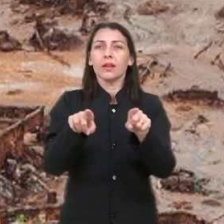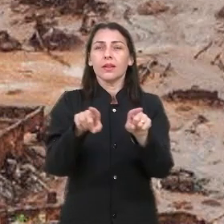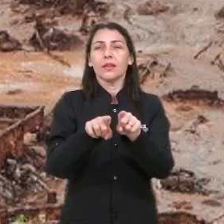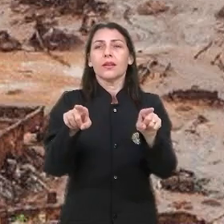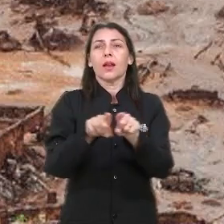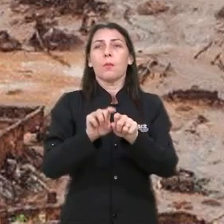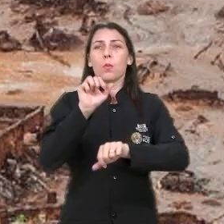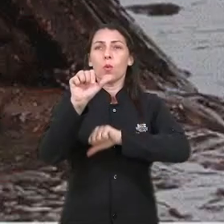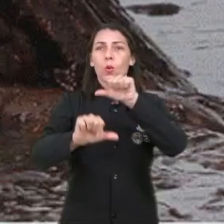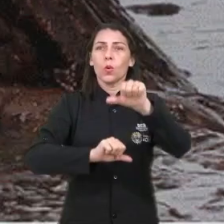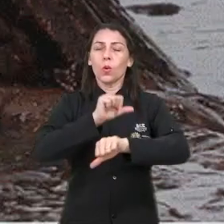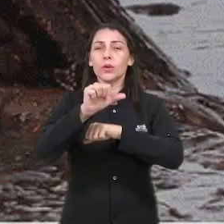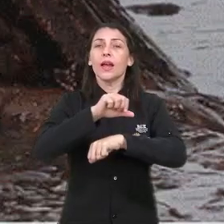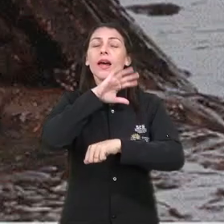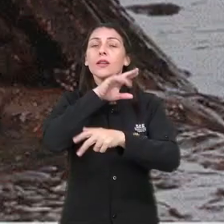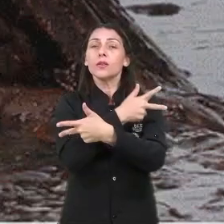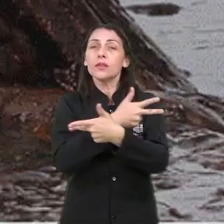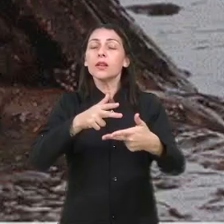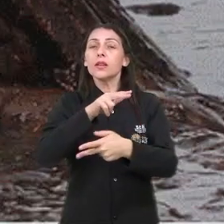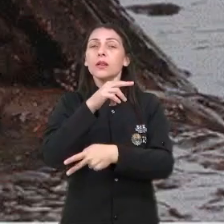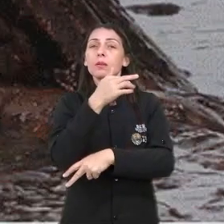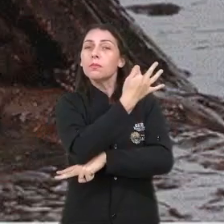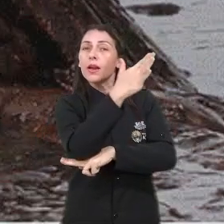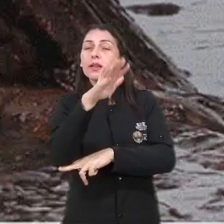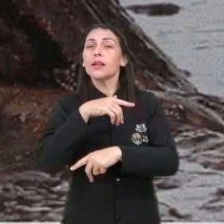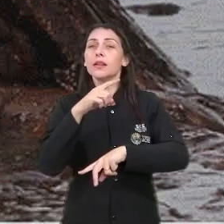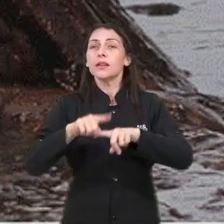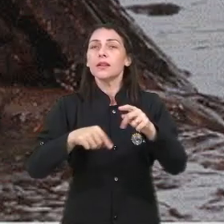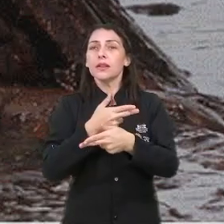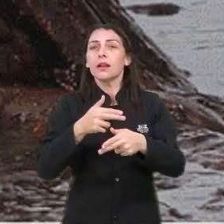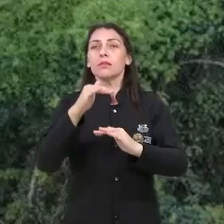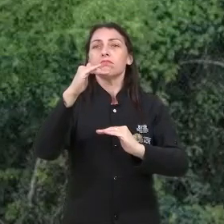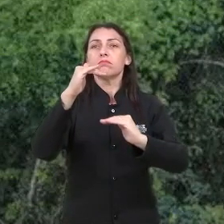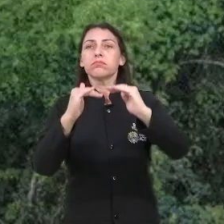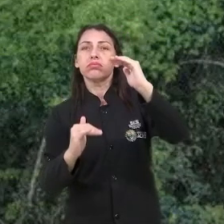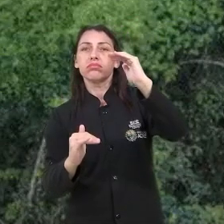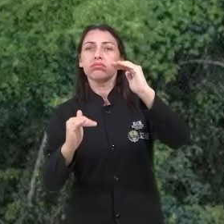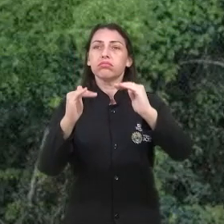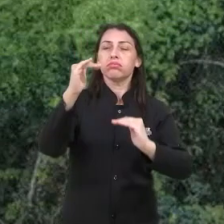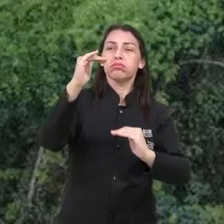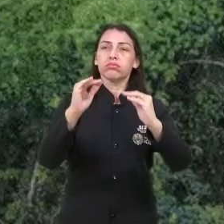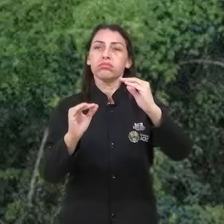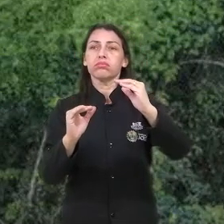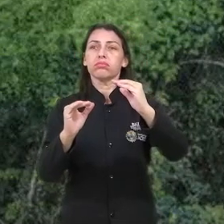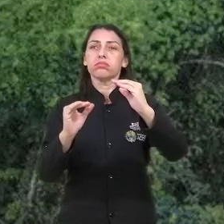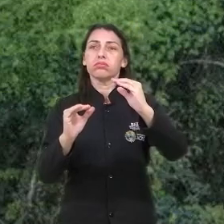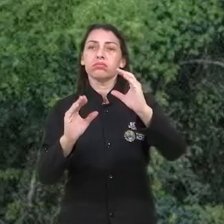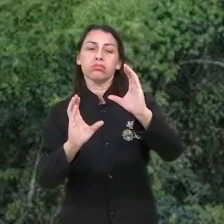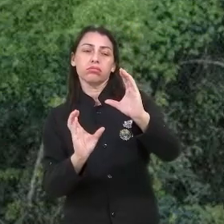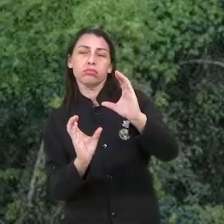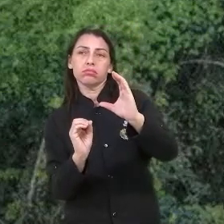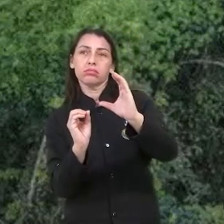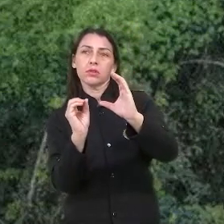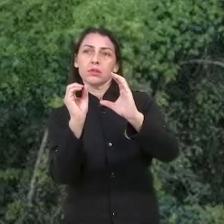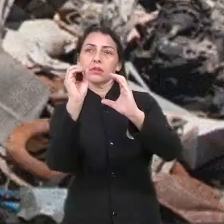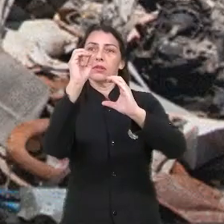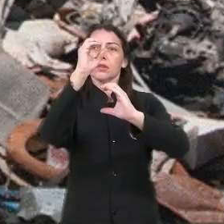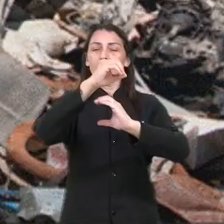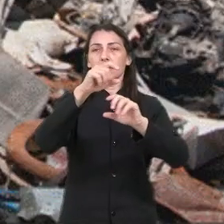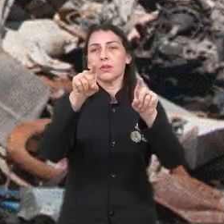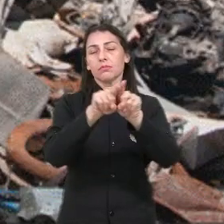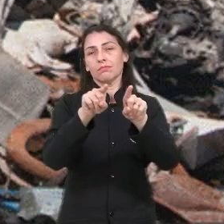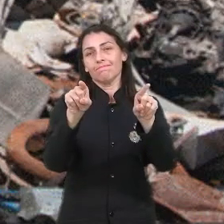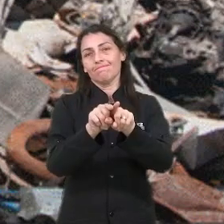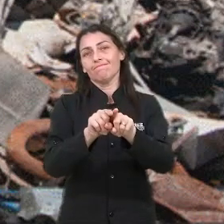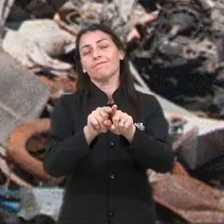a alteração da fauna e da flora e o desbalanço da cadeia alimentar, que de certa forma acaba